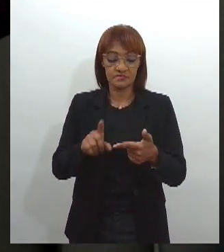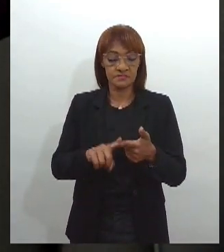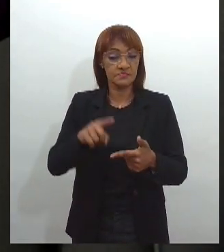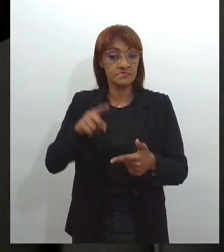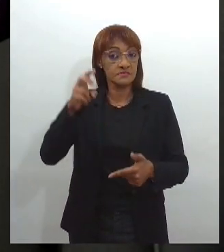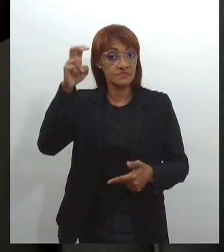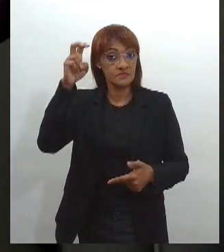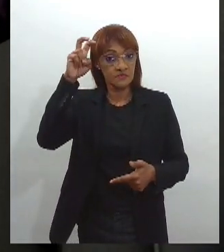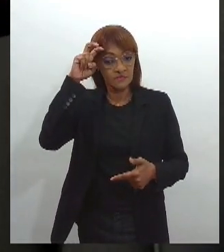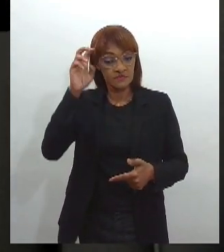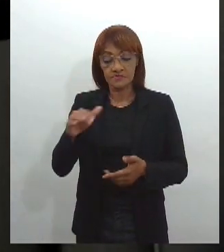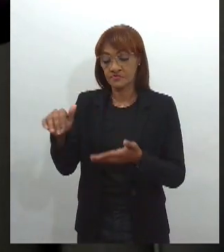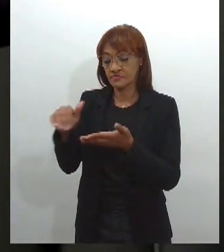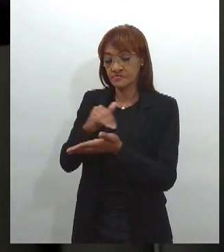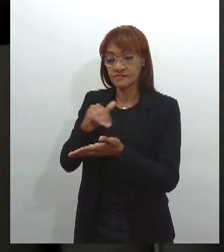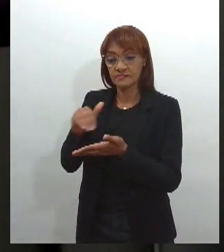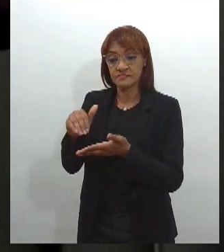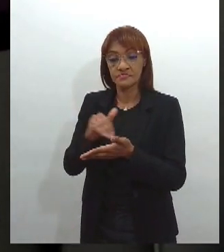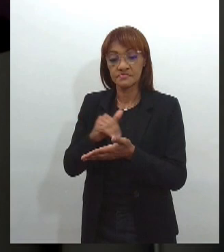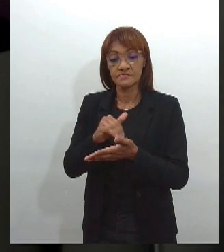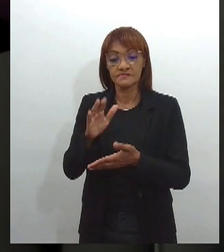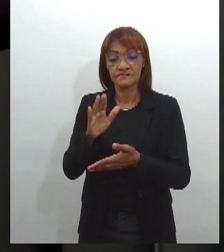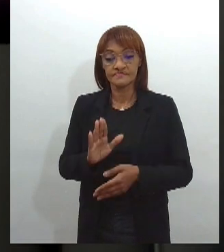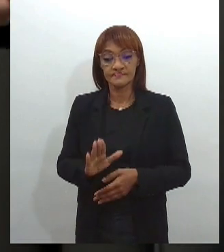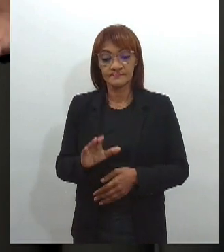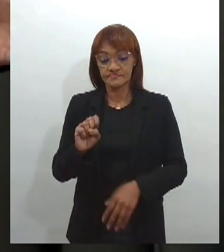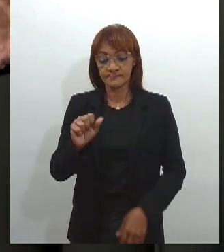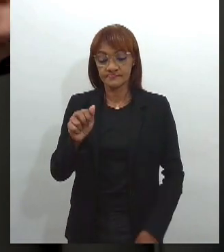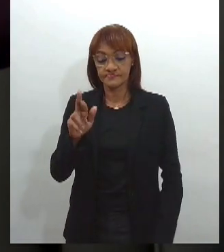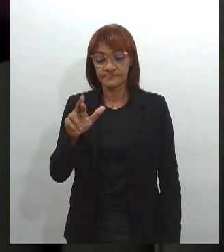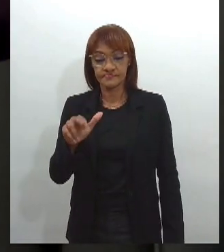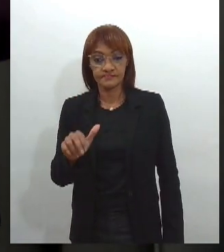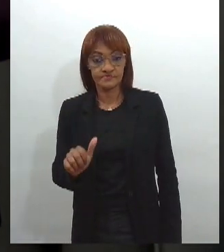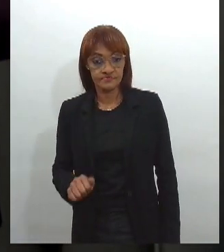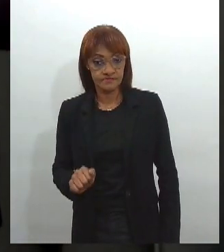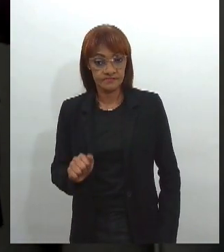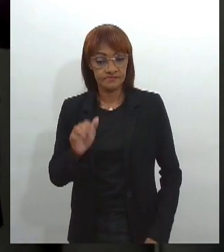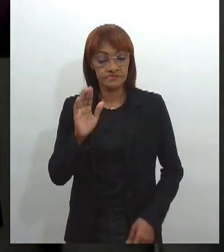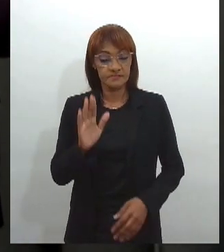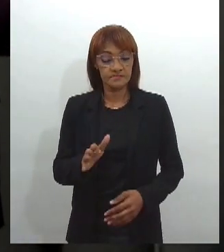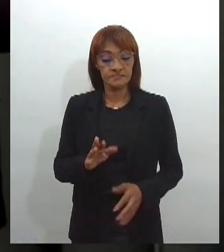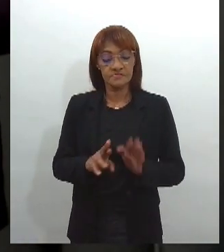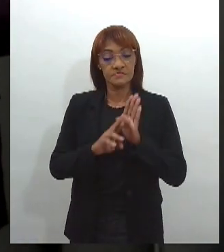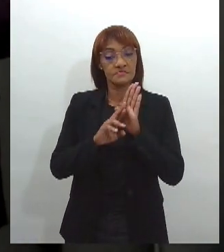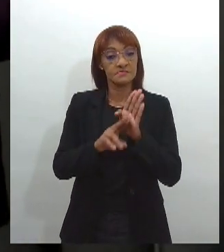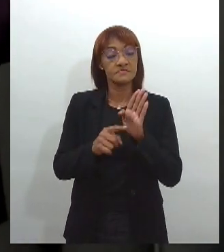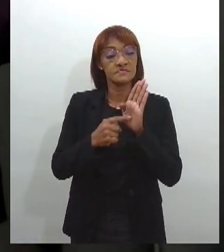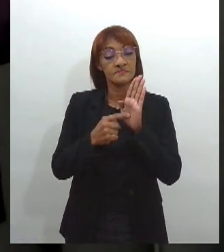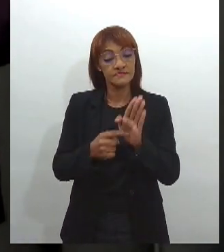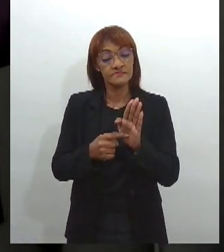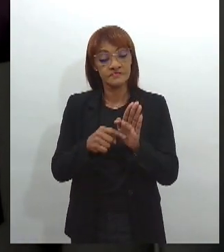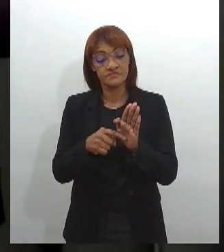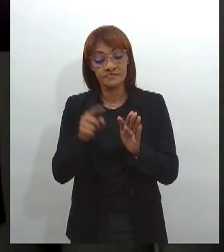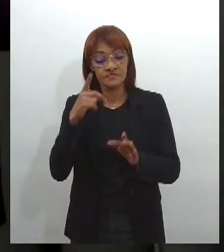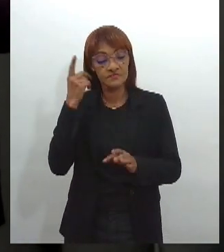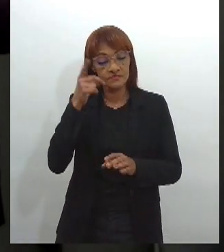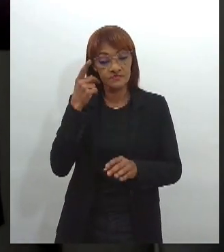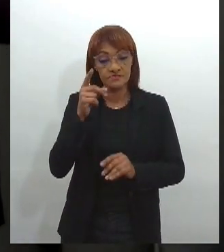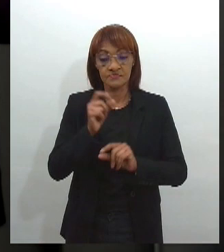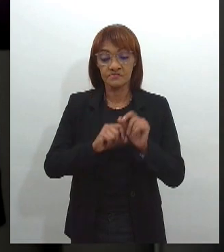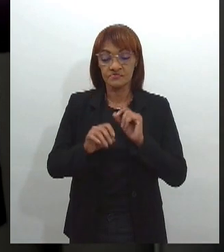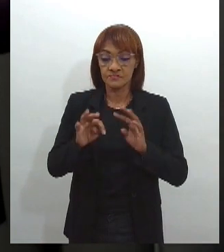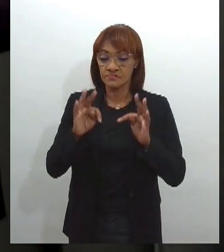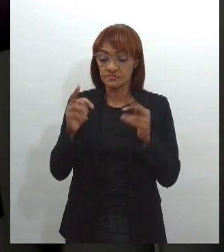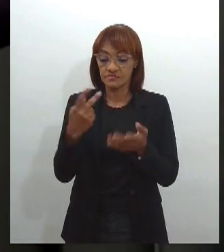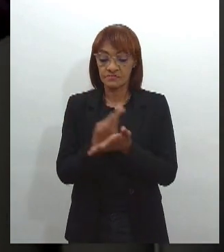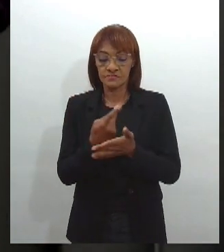secretária estadual da Fazenda, Sara Andreozzi, apresentar aos deputados as ações da Cefaz no primeiro quadrimestre